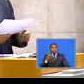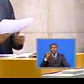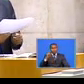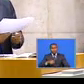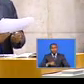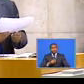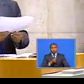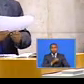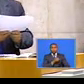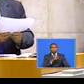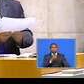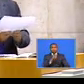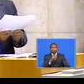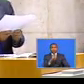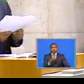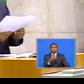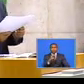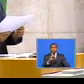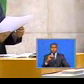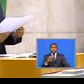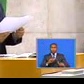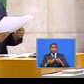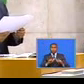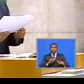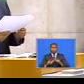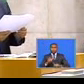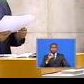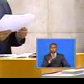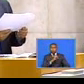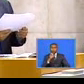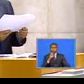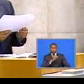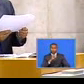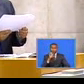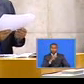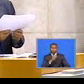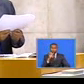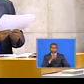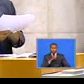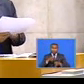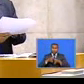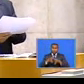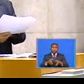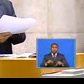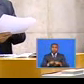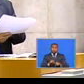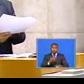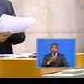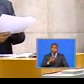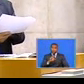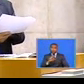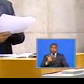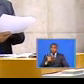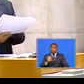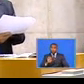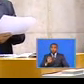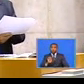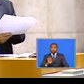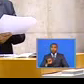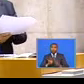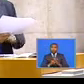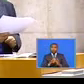dotação 5100, obras de emergência no sistema viário e obras de arte. Previsto 5 milhões de